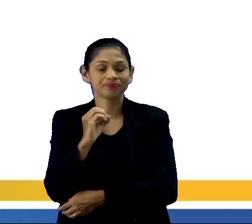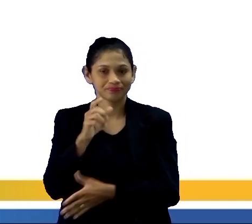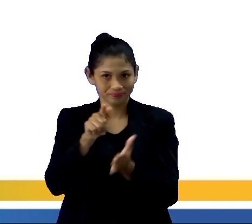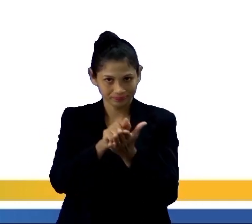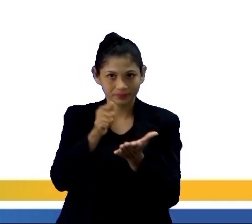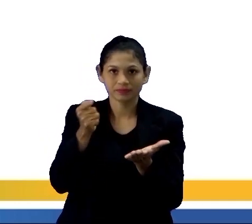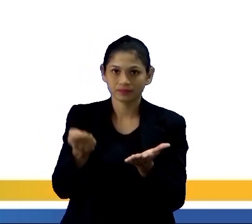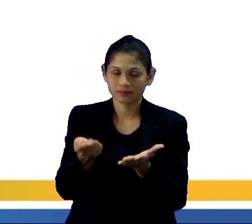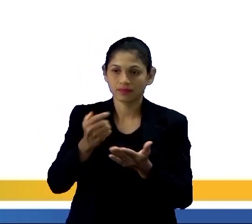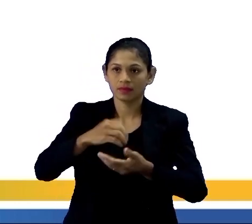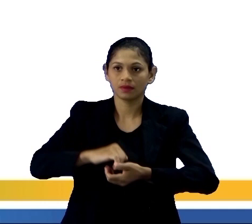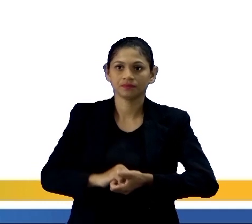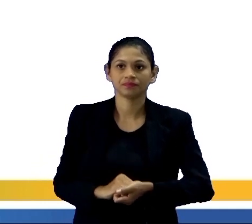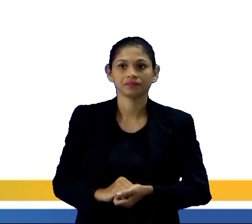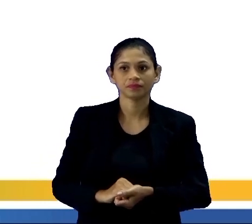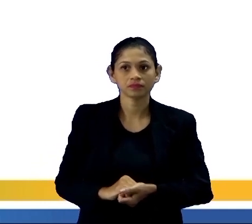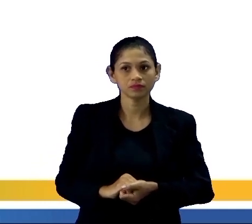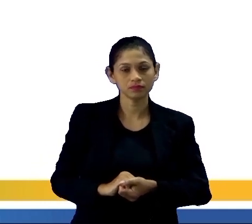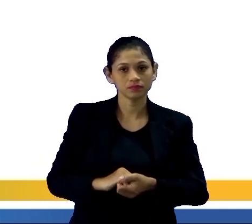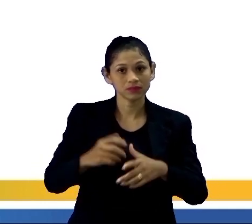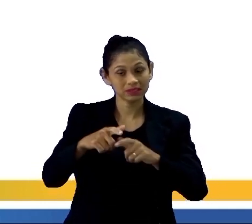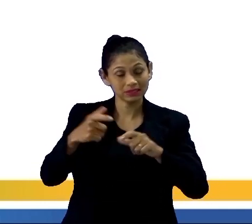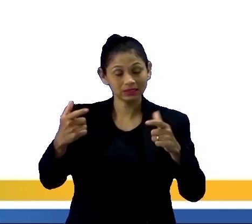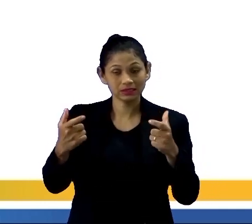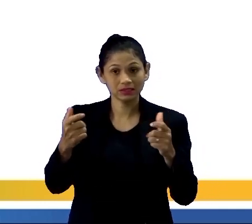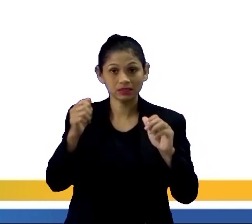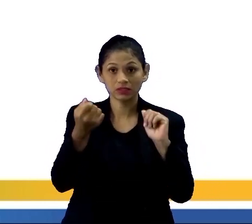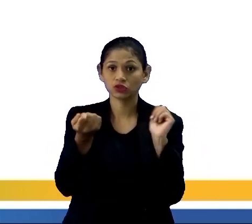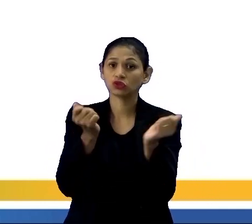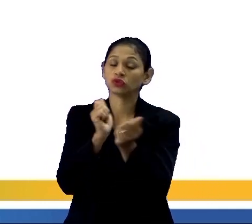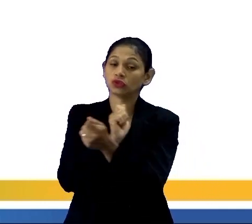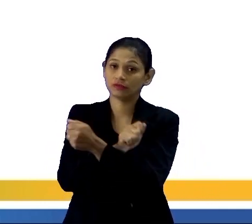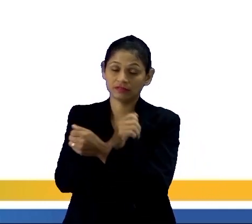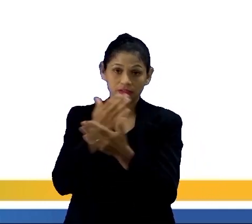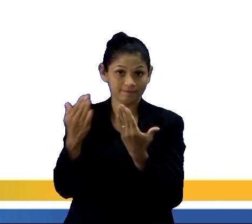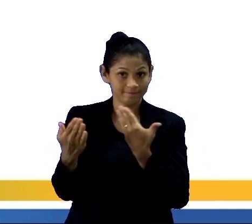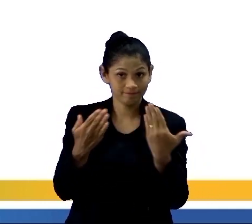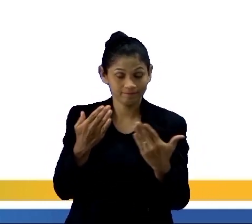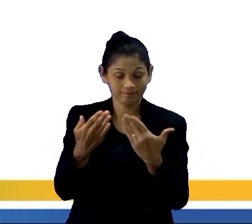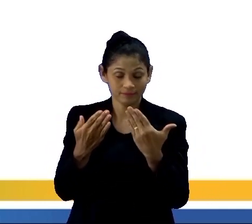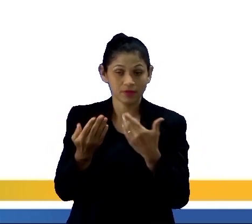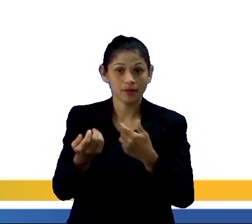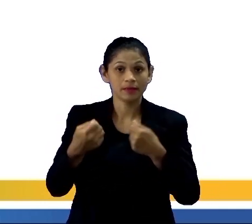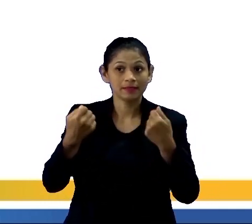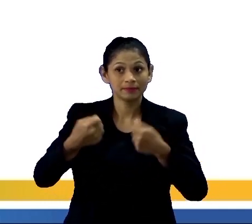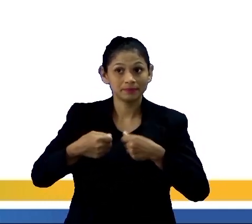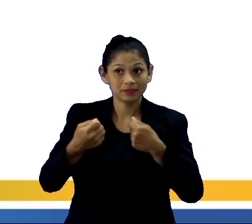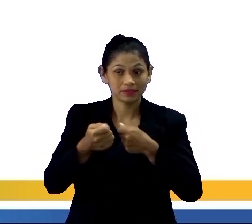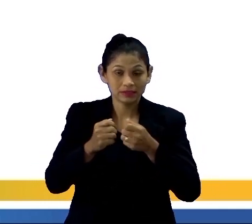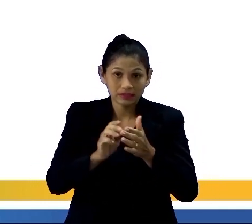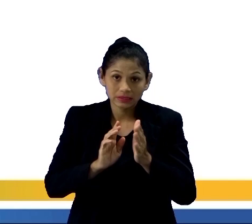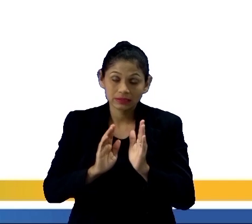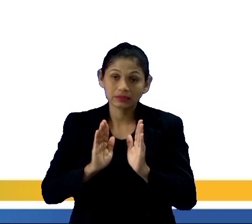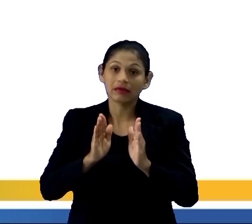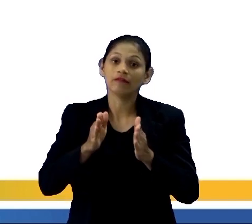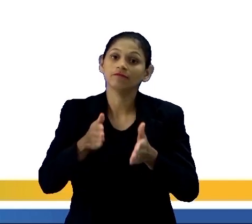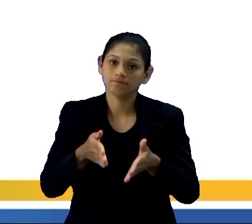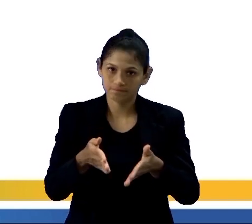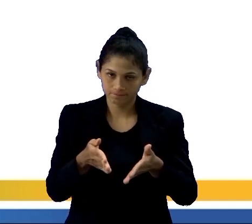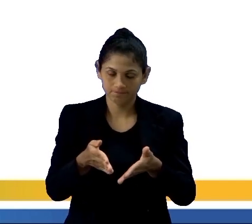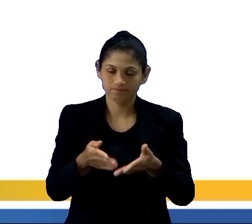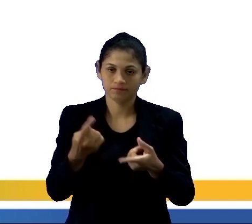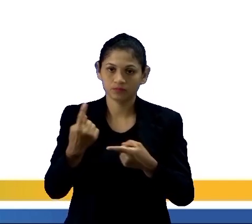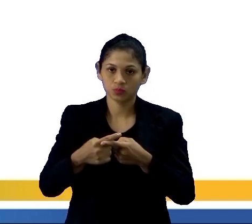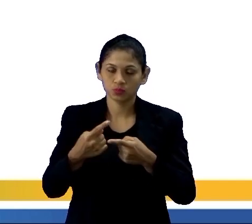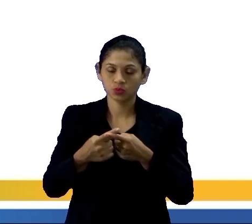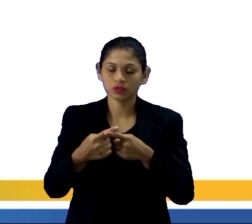Para as grandezas inversamente proporcionais, é preciso dar um passo a mais. Antes de aplicar a